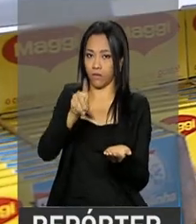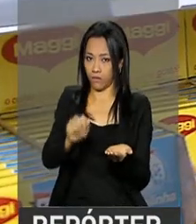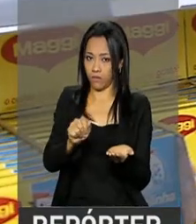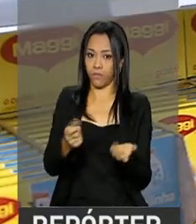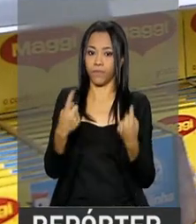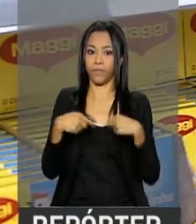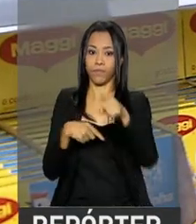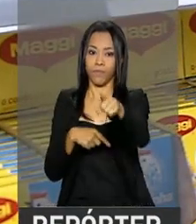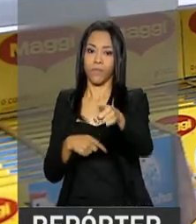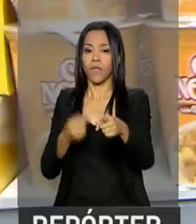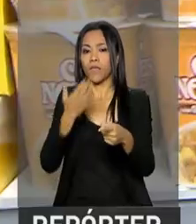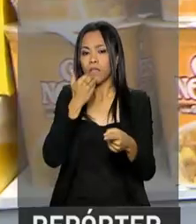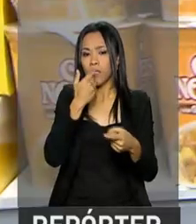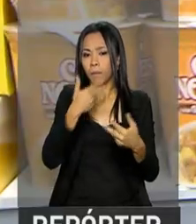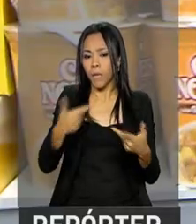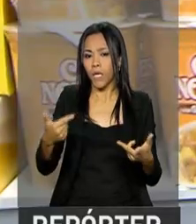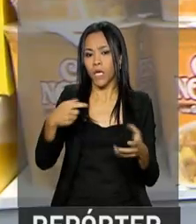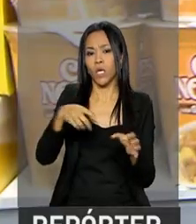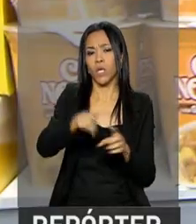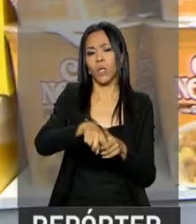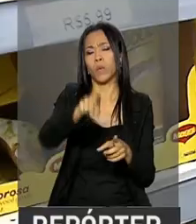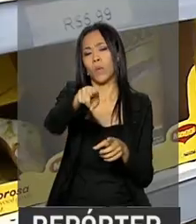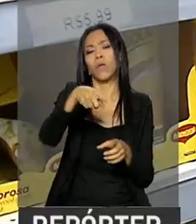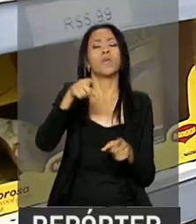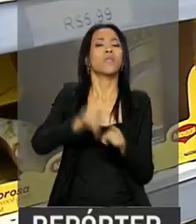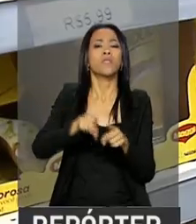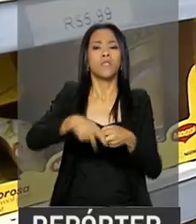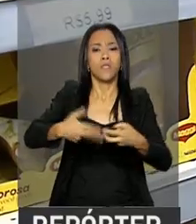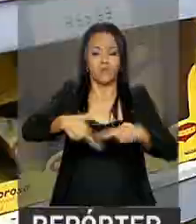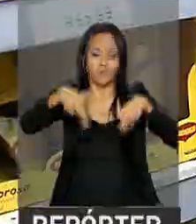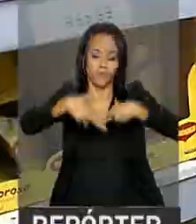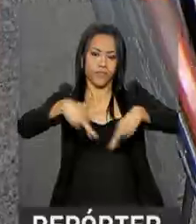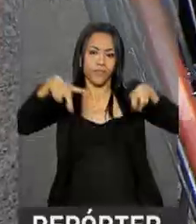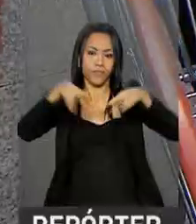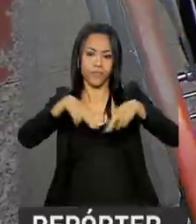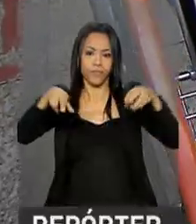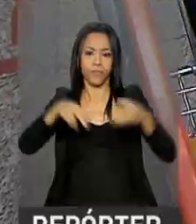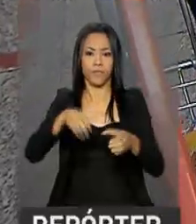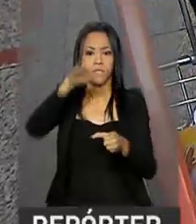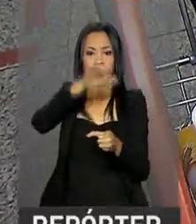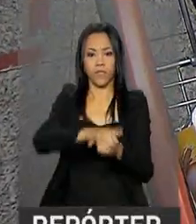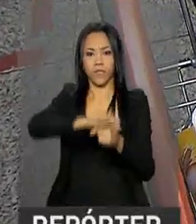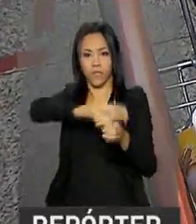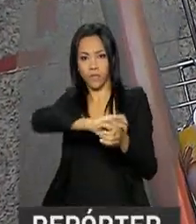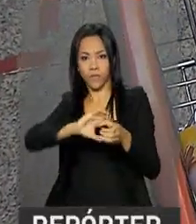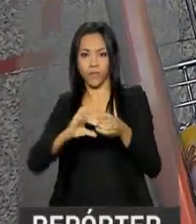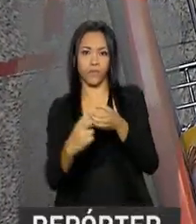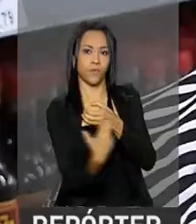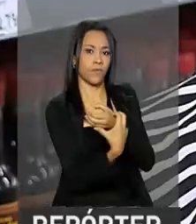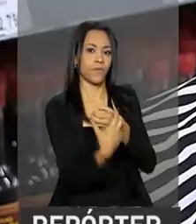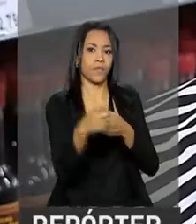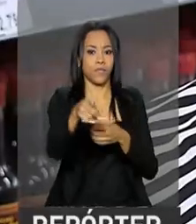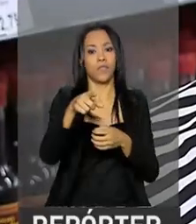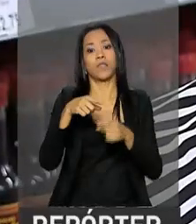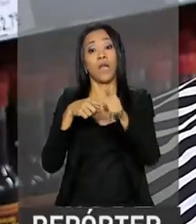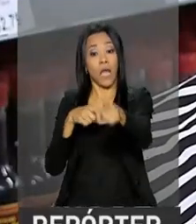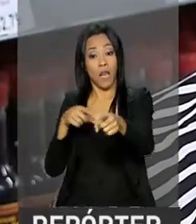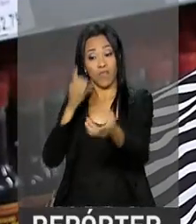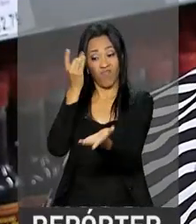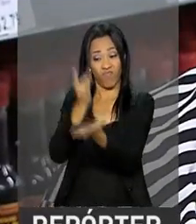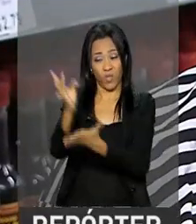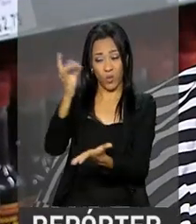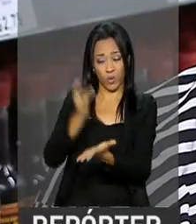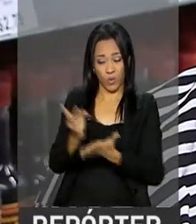Temperos industrializados, massas instantâneas e alimentos em conserva do dia a dia da dona de casa Maria da